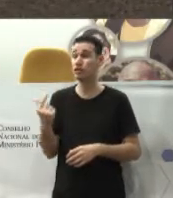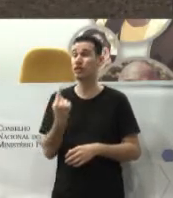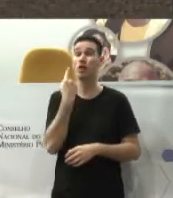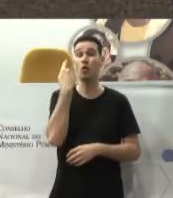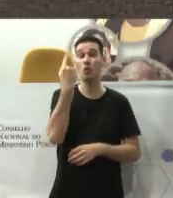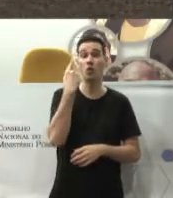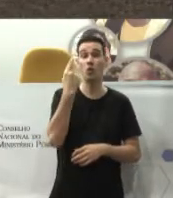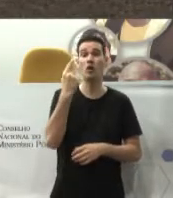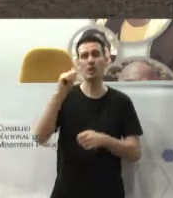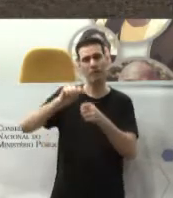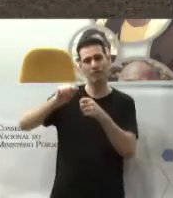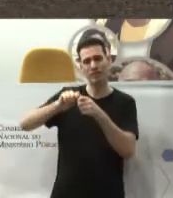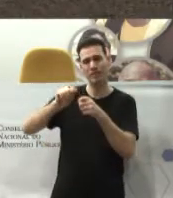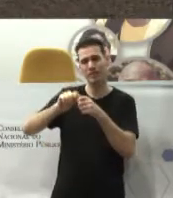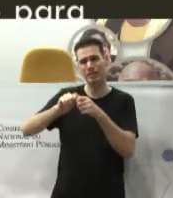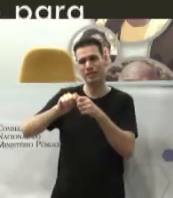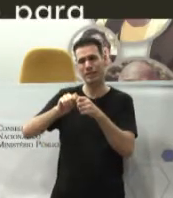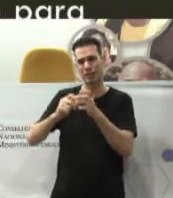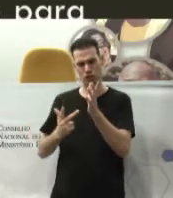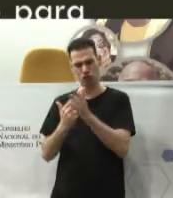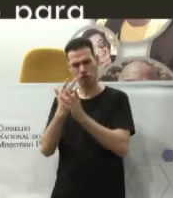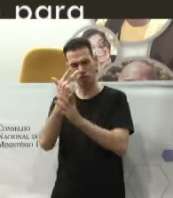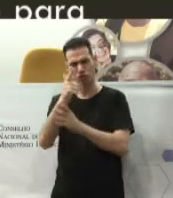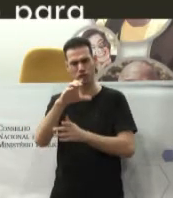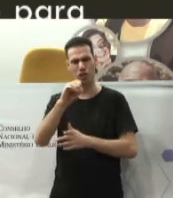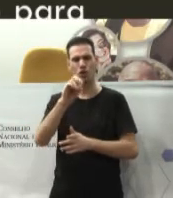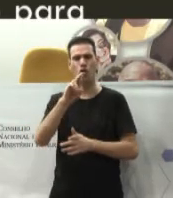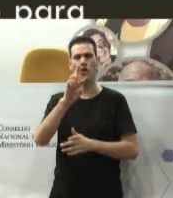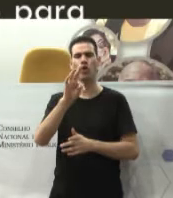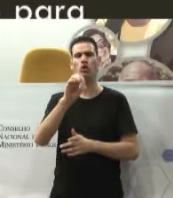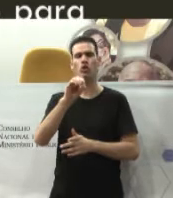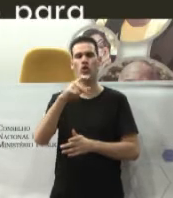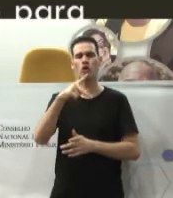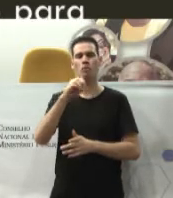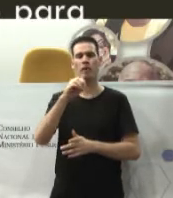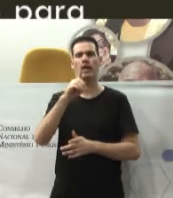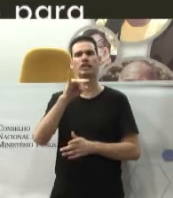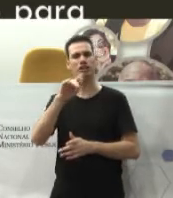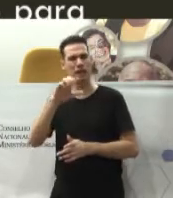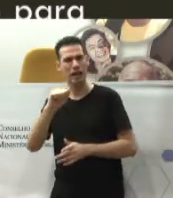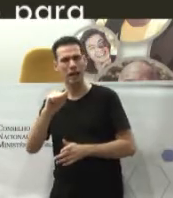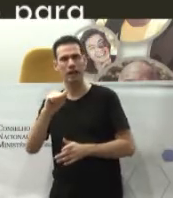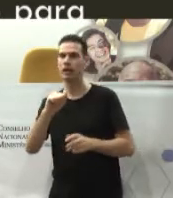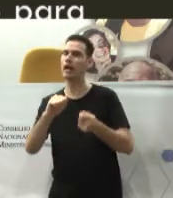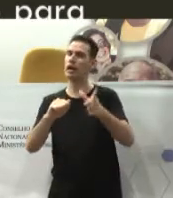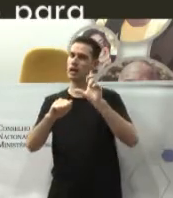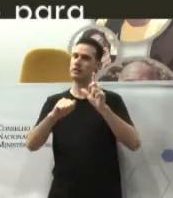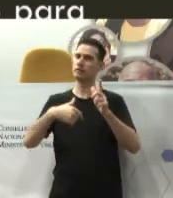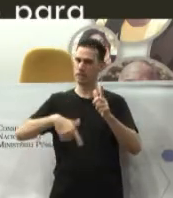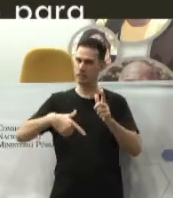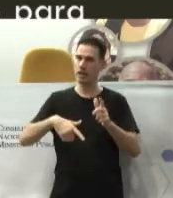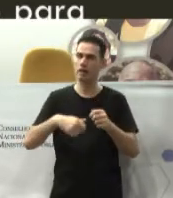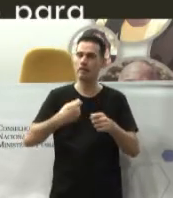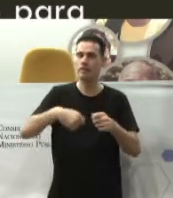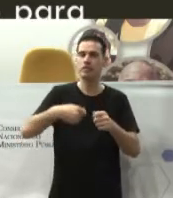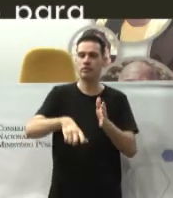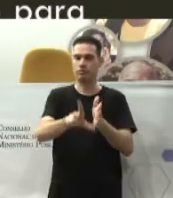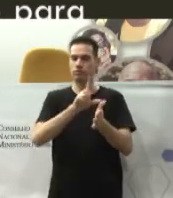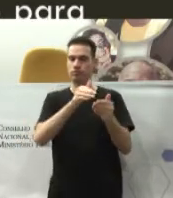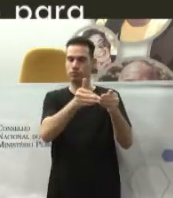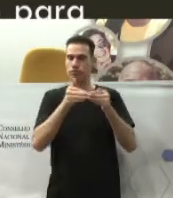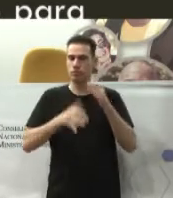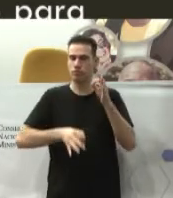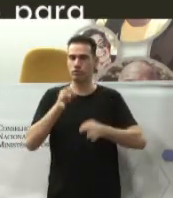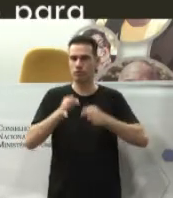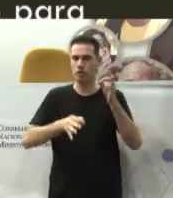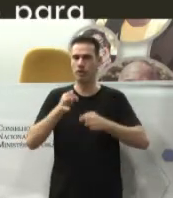estado do Ceará pelo SUS sem decisão. Esse era o fato. O pedido era regularização da fila com redução do tempo de espera para